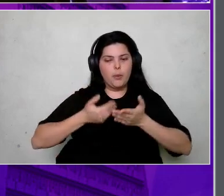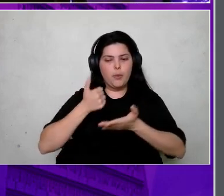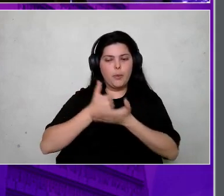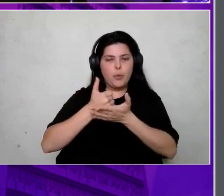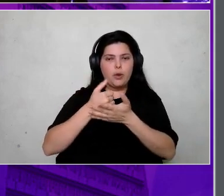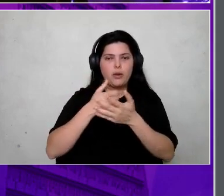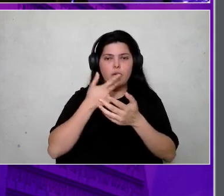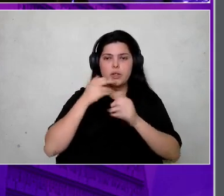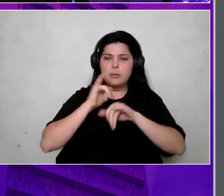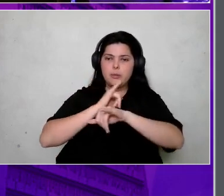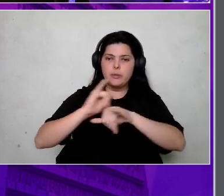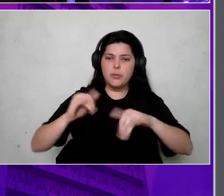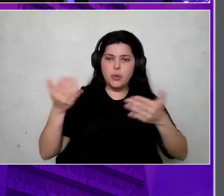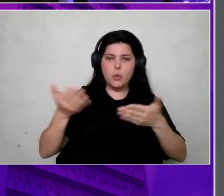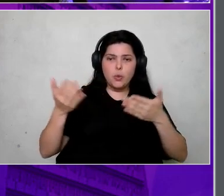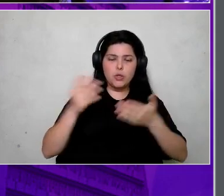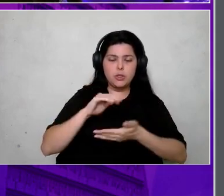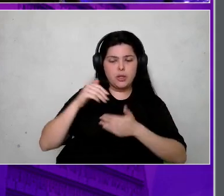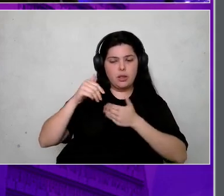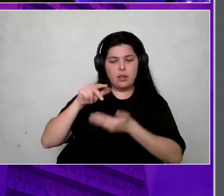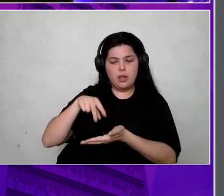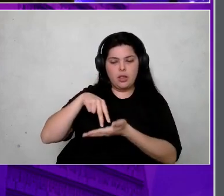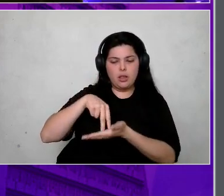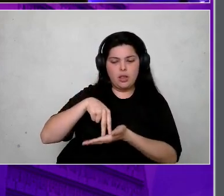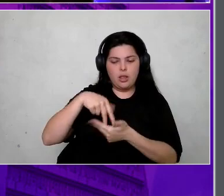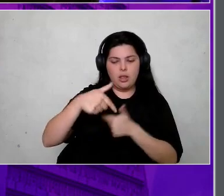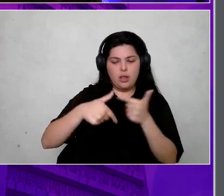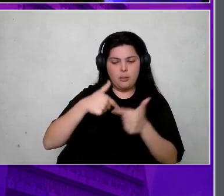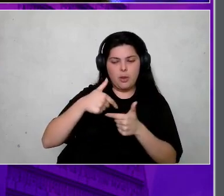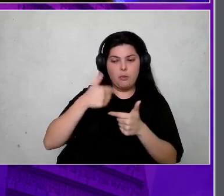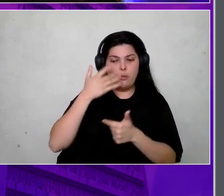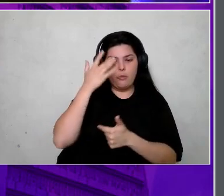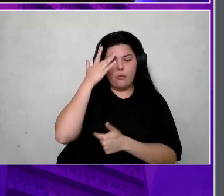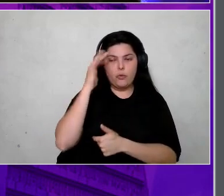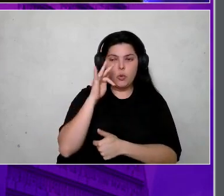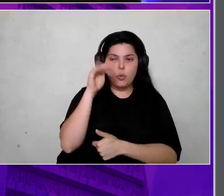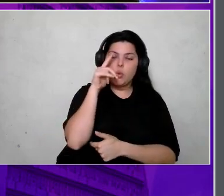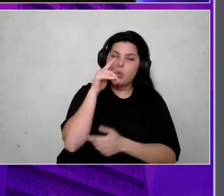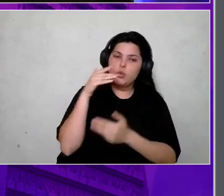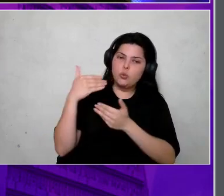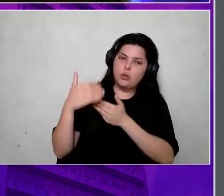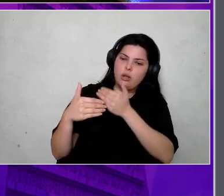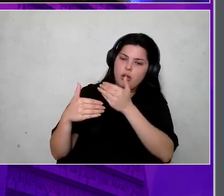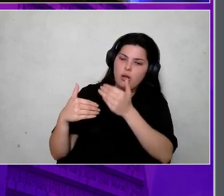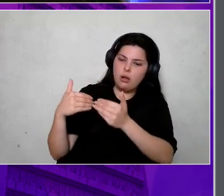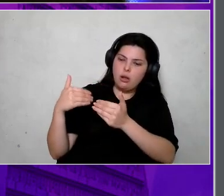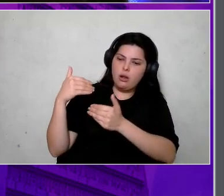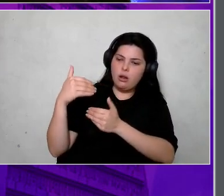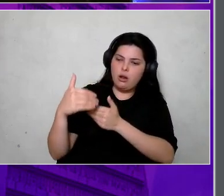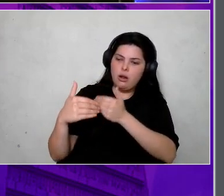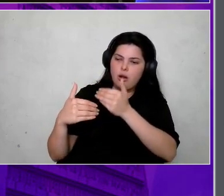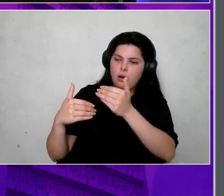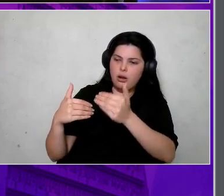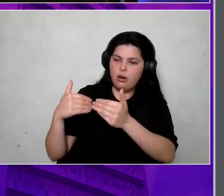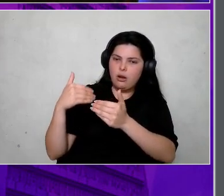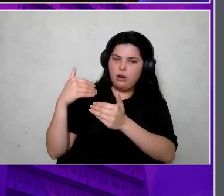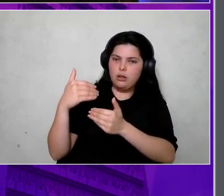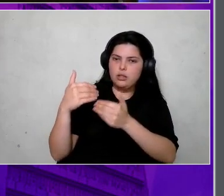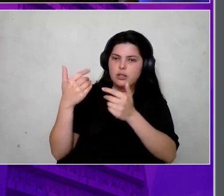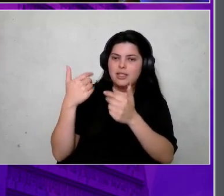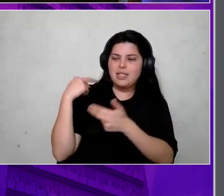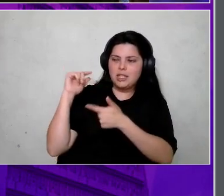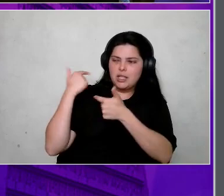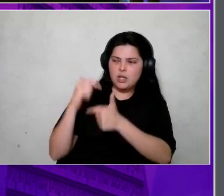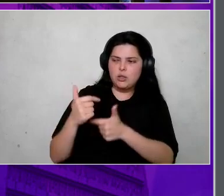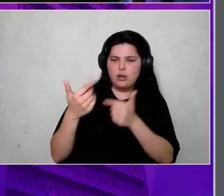está nessa posição, amanhã, se você for seguir a esteira, né, mais tradicional, você iria para